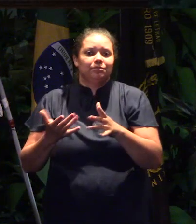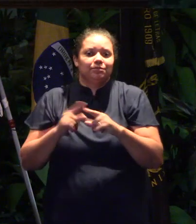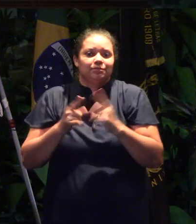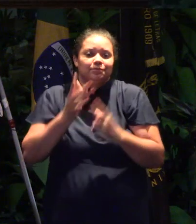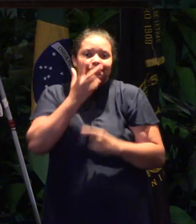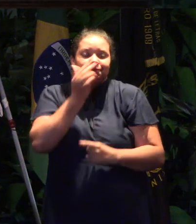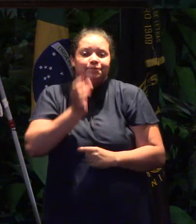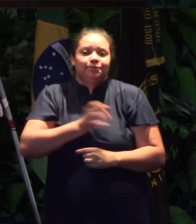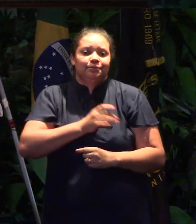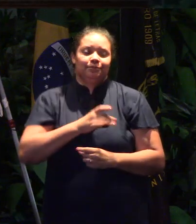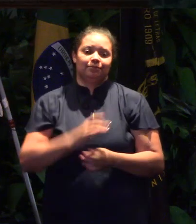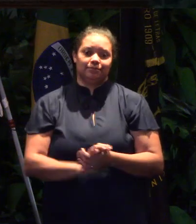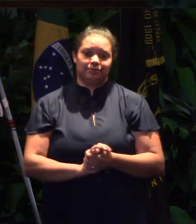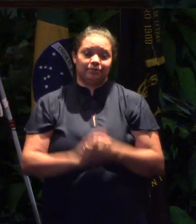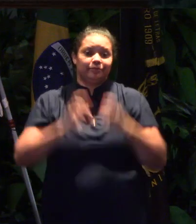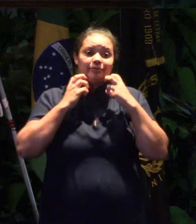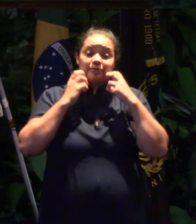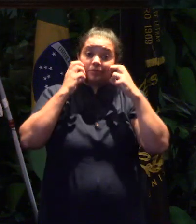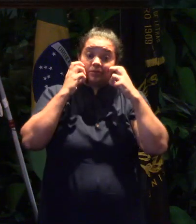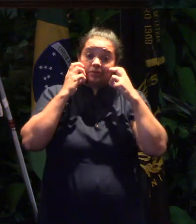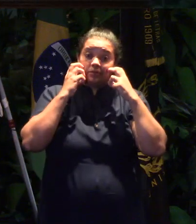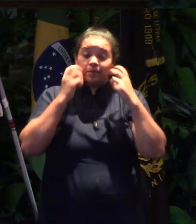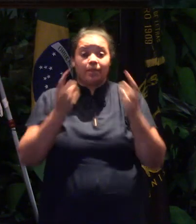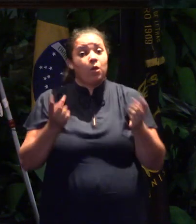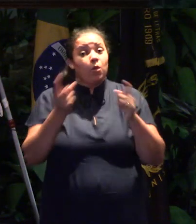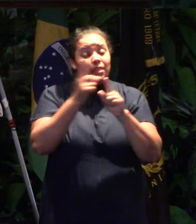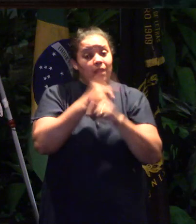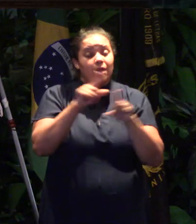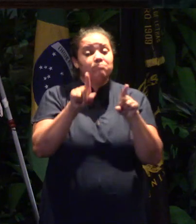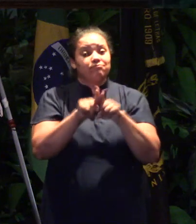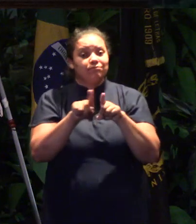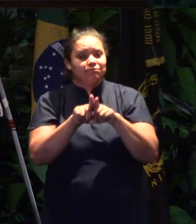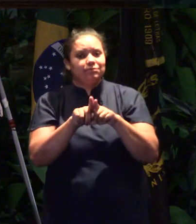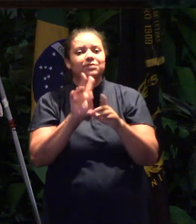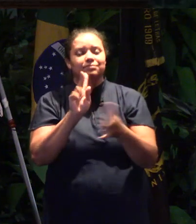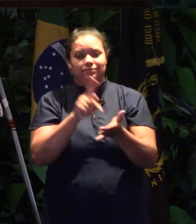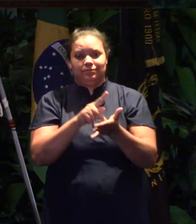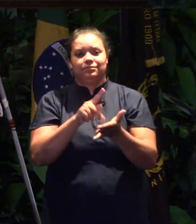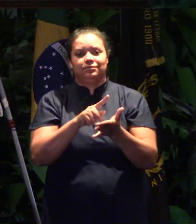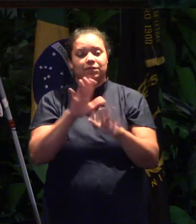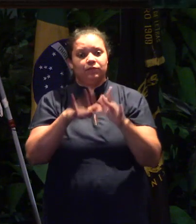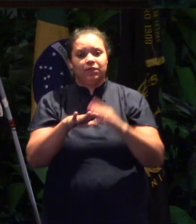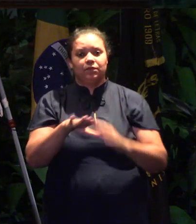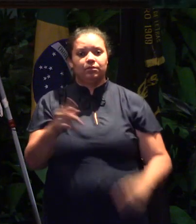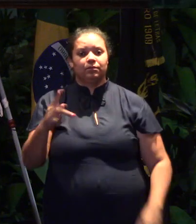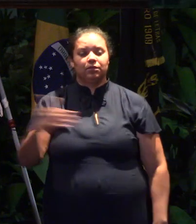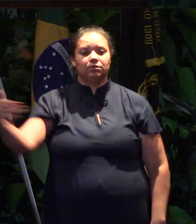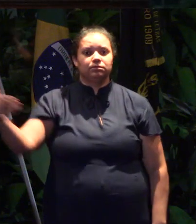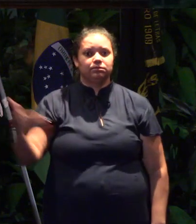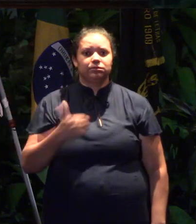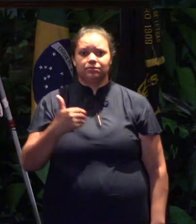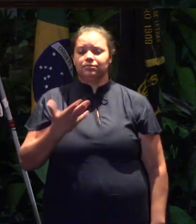E o contrário disso também é verdadeiro, né? O oposto. Né? Quando as pessoas chegam sem nenhum,